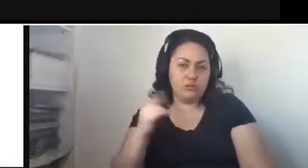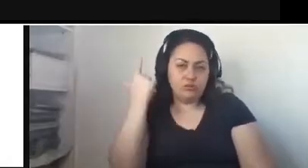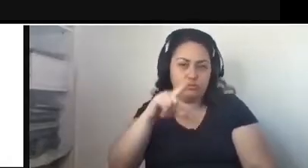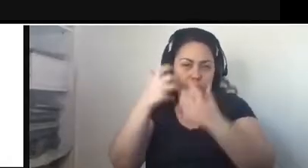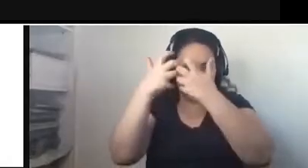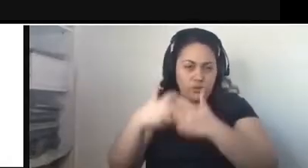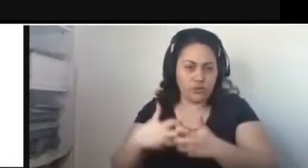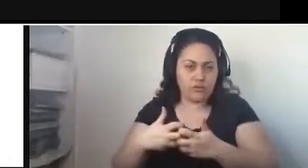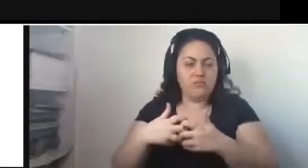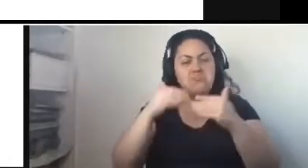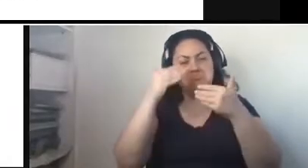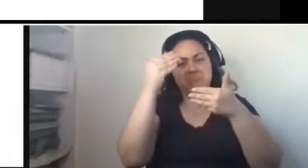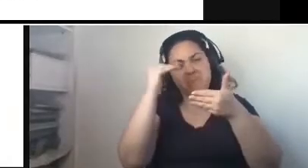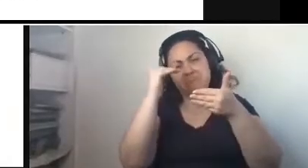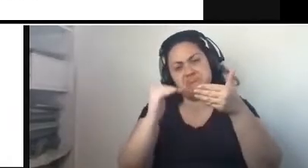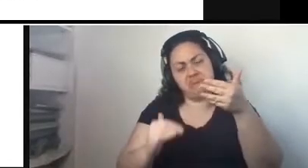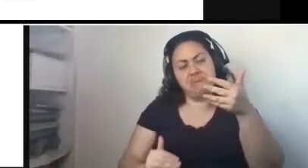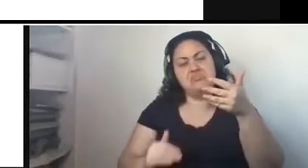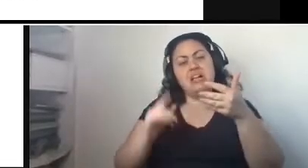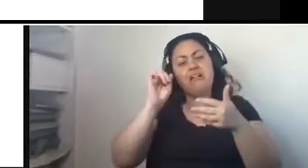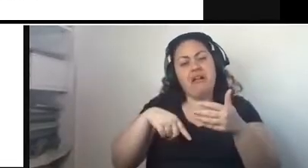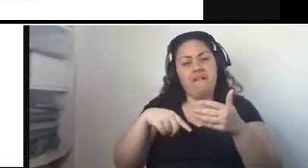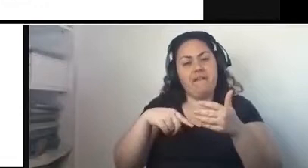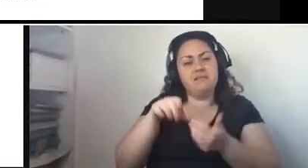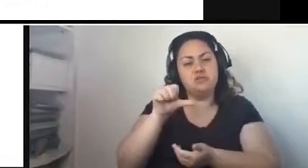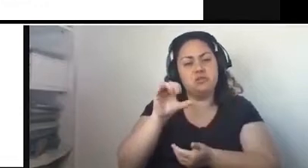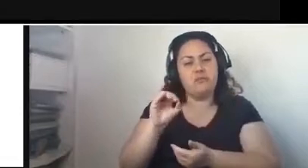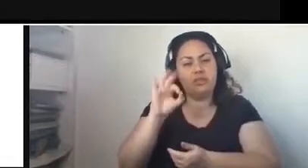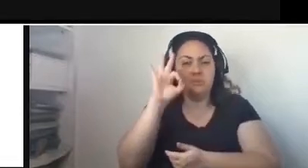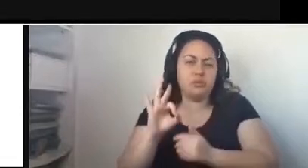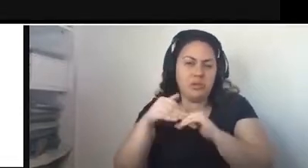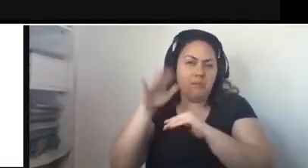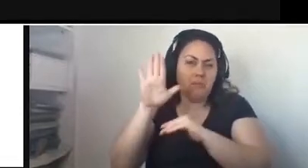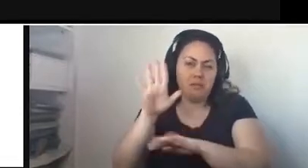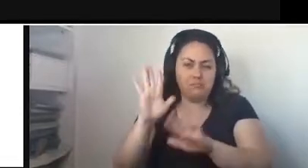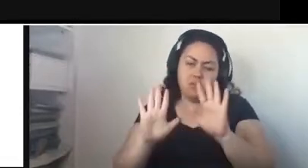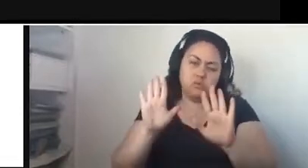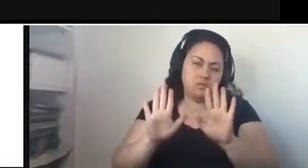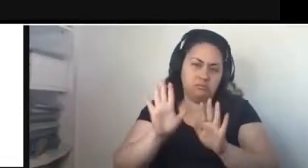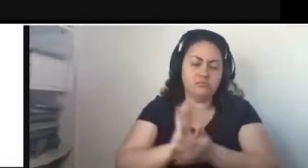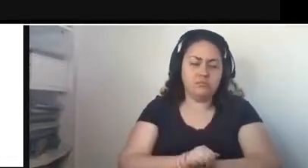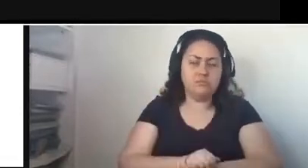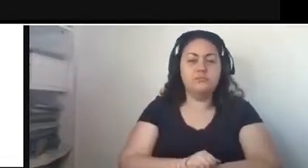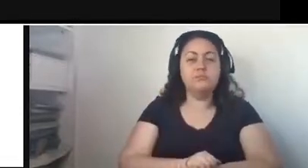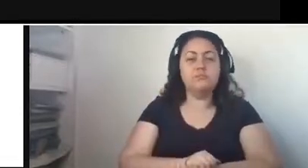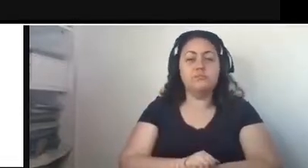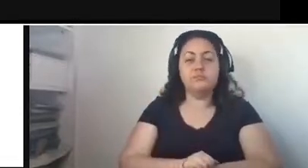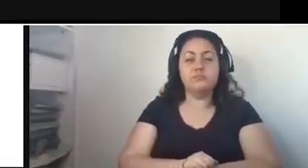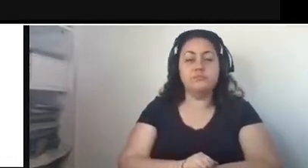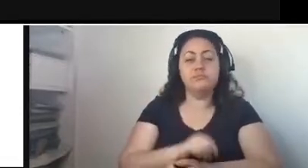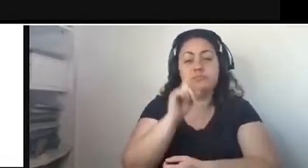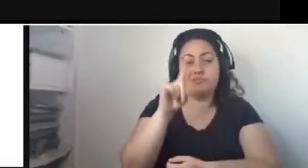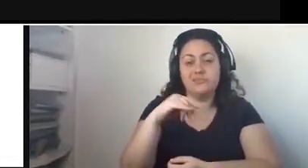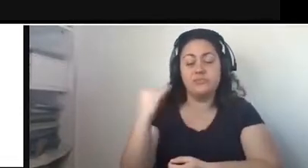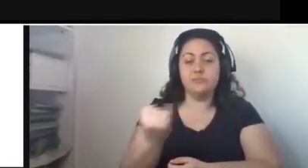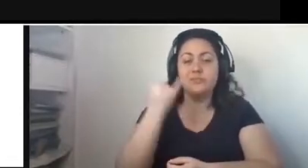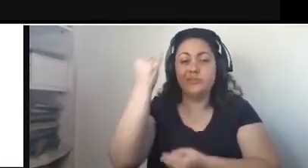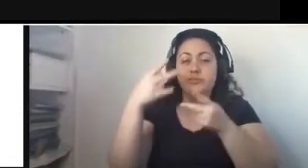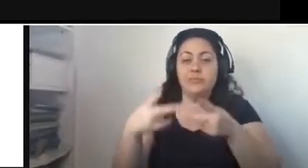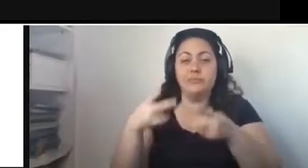de 90%, acima de 90% por volta disso. Né? E é importante notar